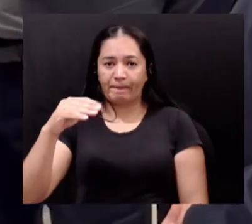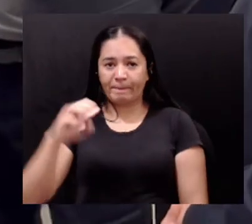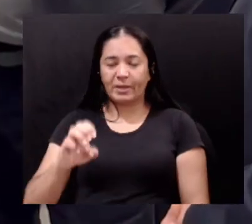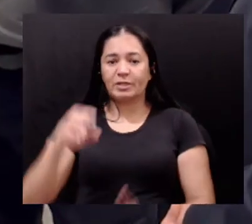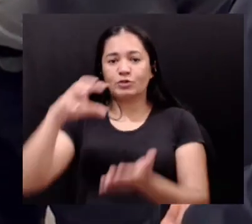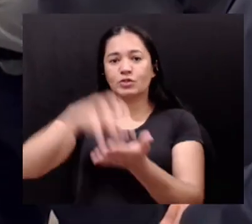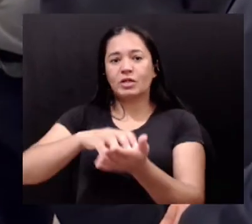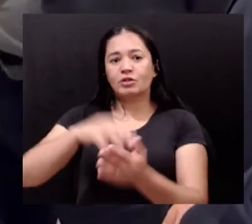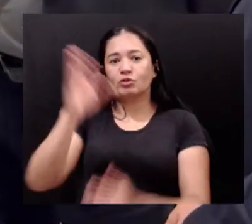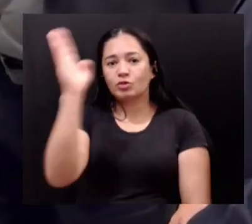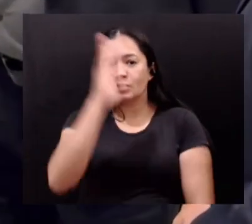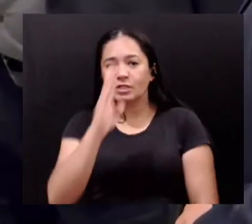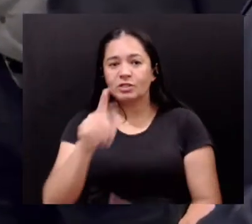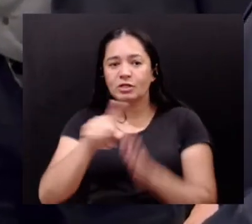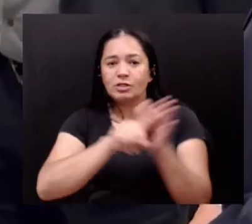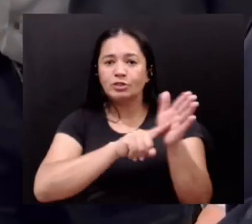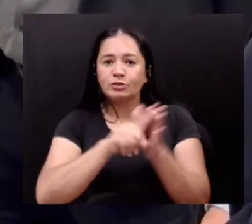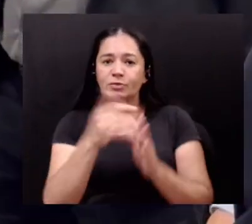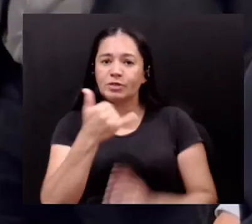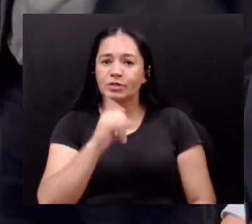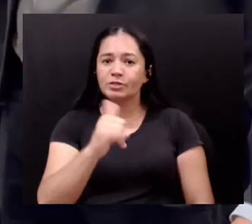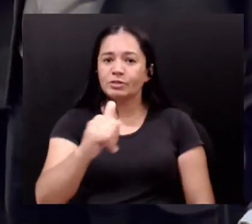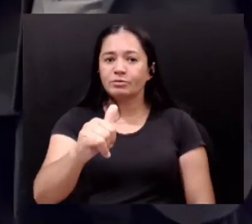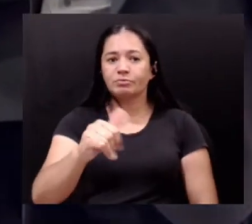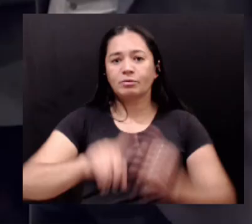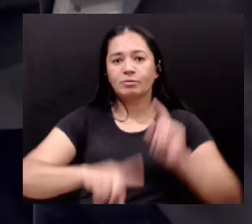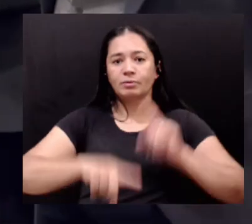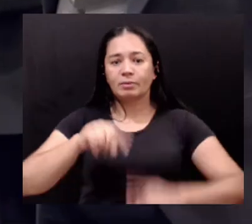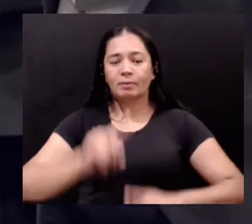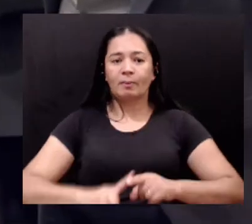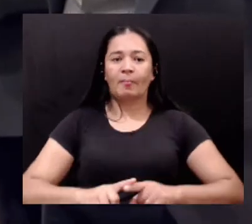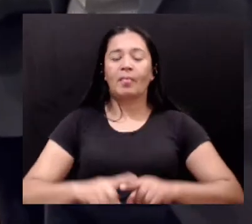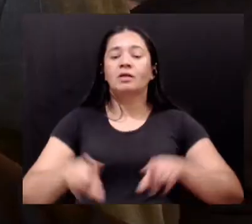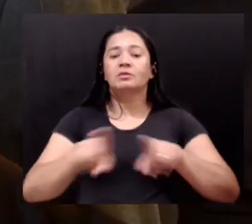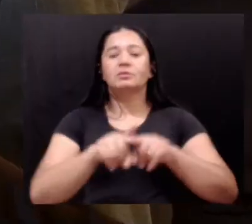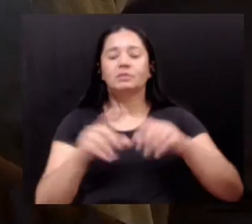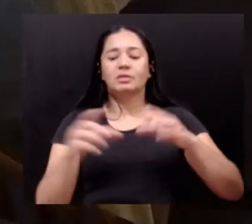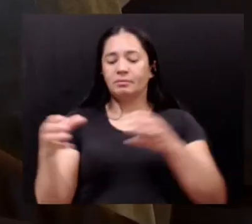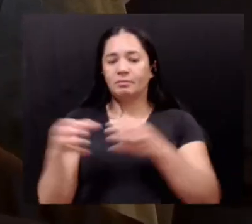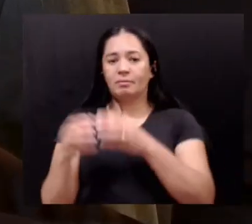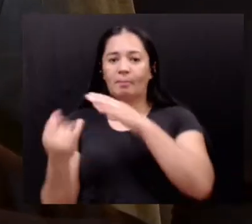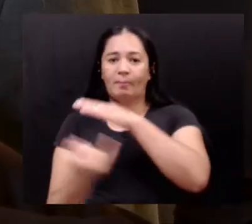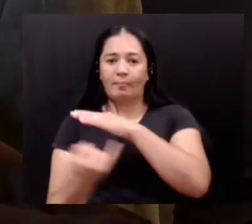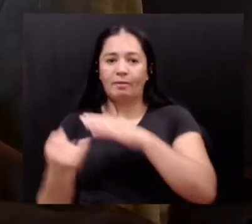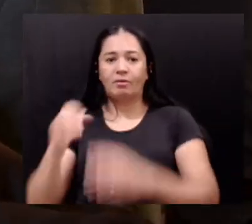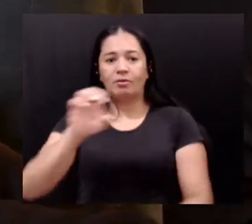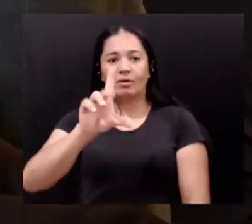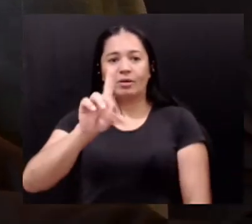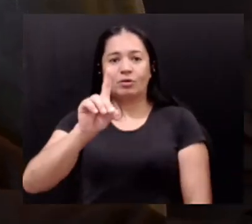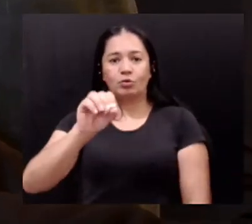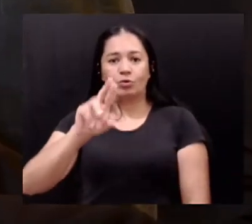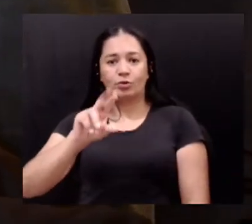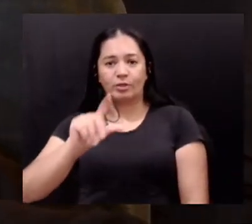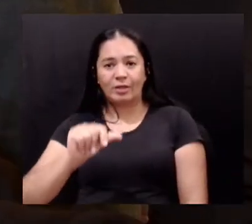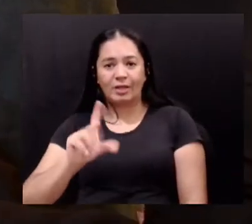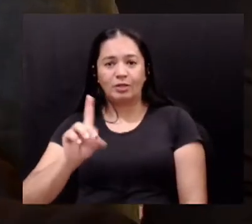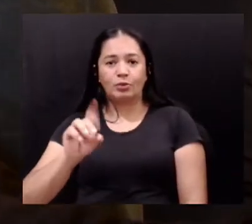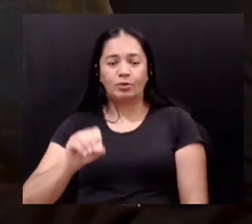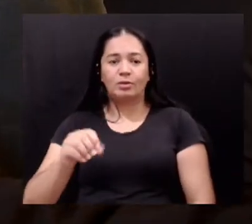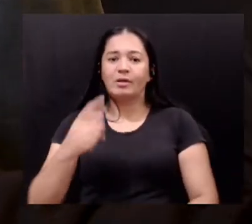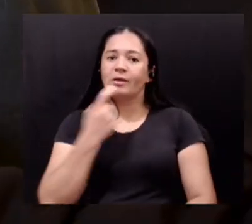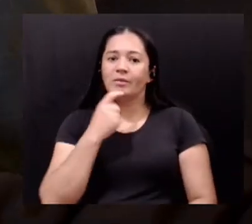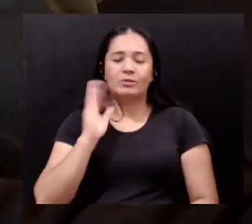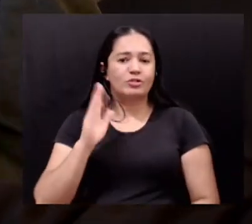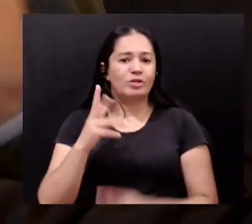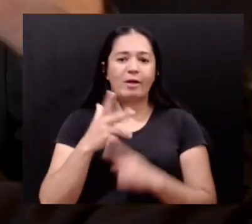em Energia e Materiais, e o Instituto de Pesquisas Eldorado. Campinas já tem campeã de saneamento básico, de